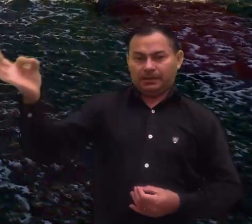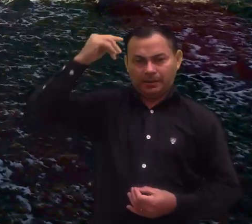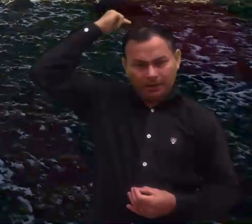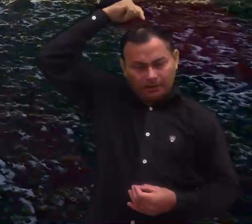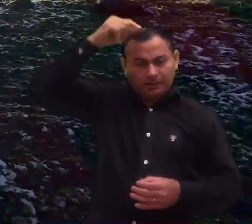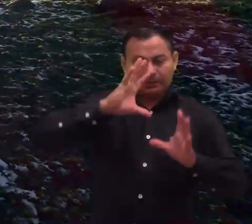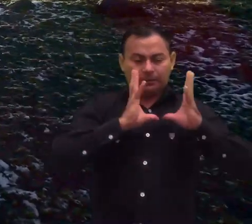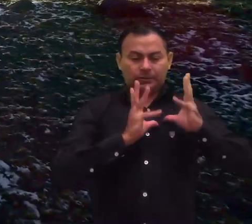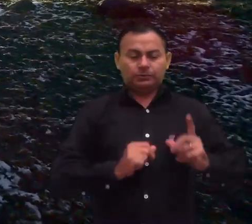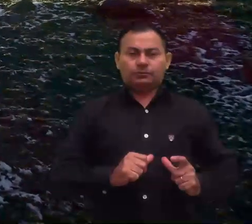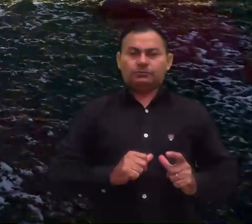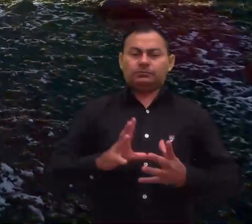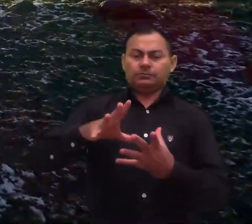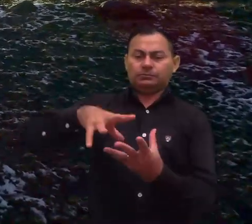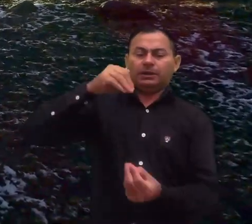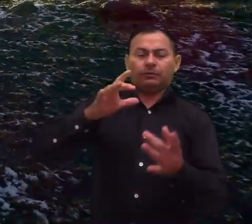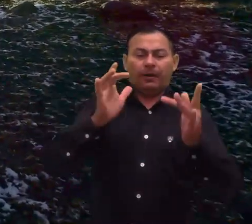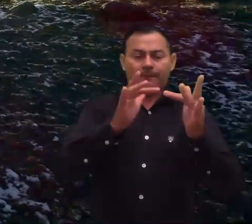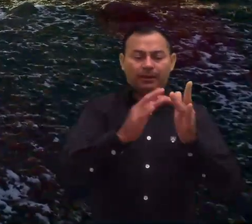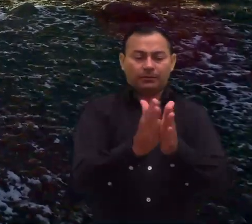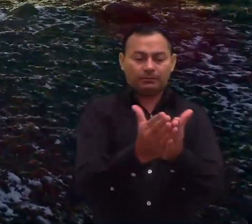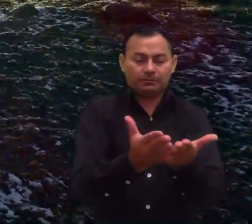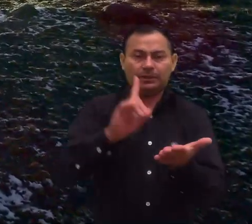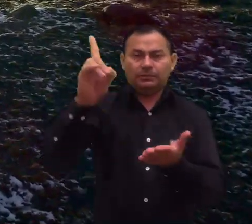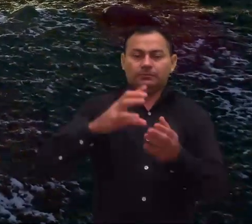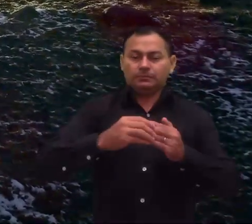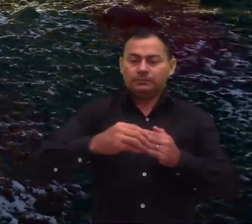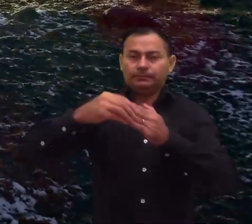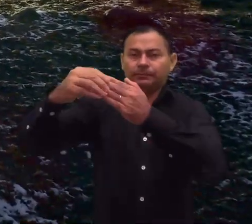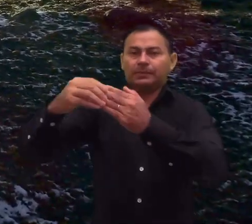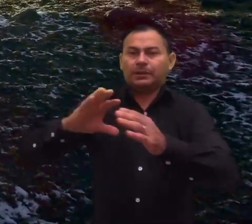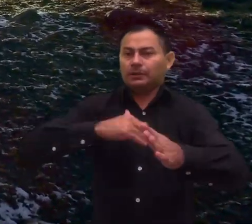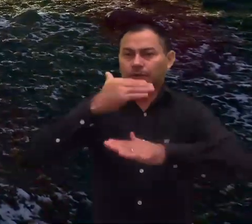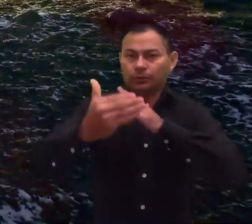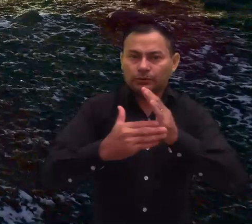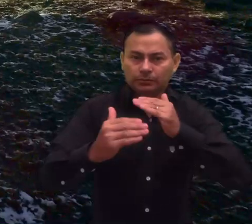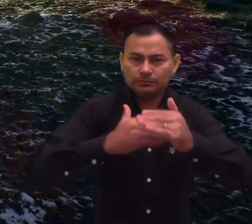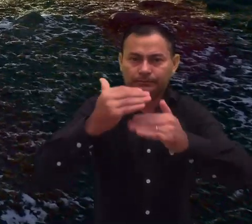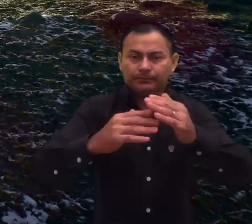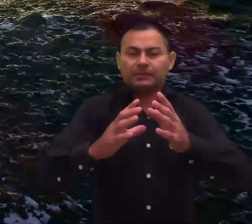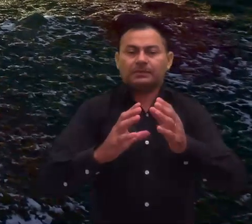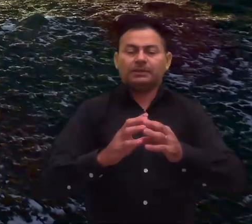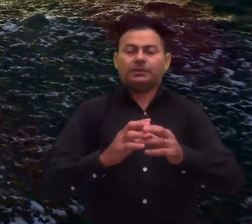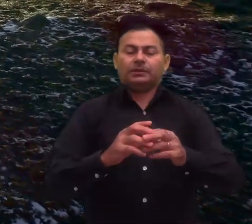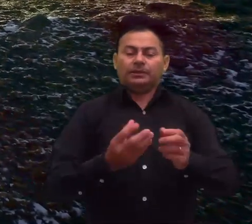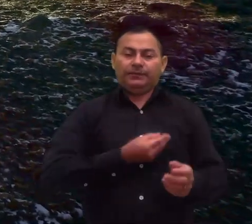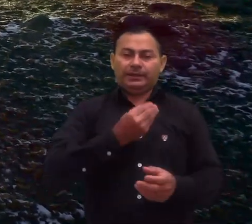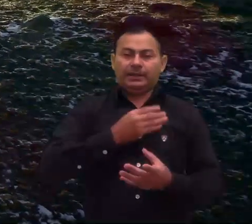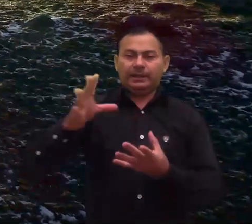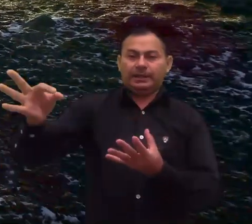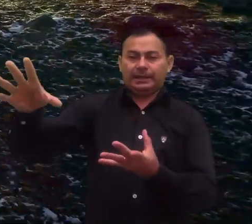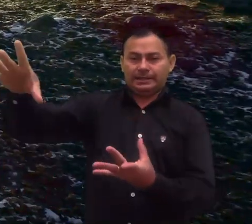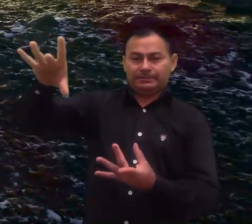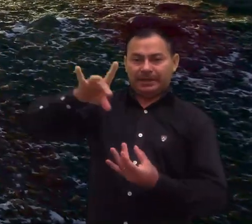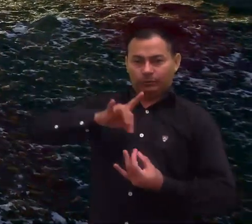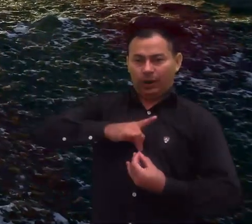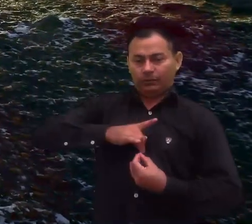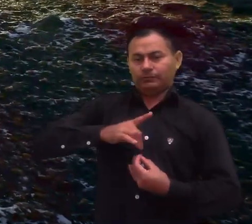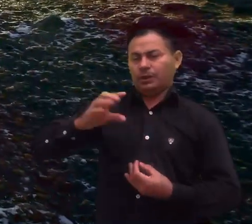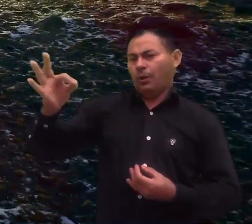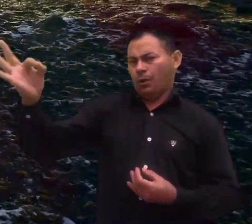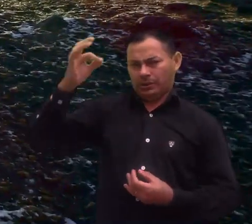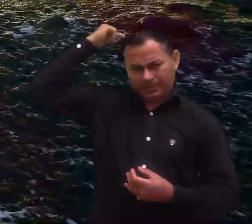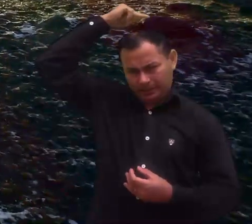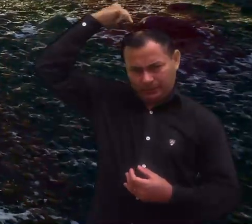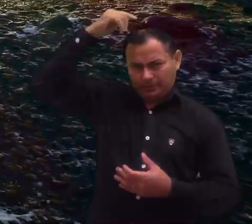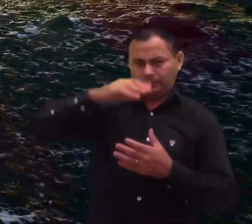Depois purificamos nossas almas através do constante contato com a palavra de Deus que nos leva por todo o processo de gestação espiritual que